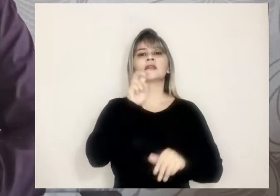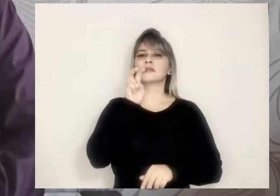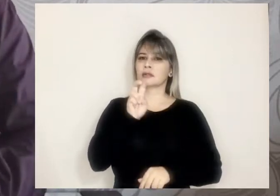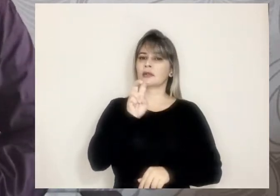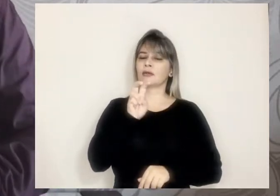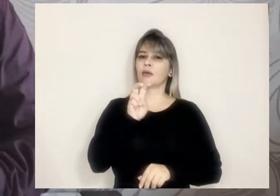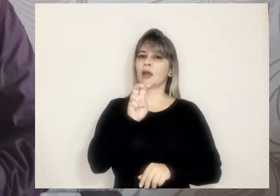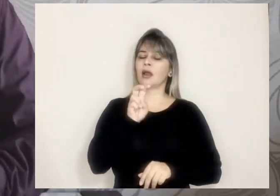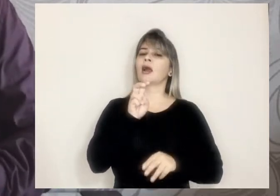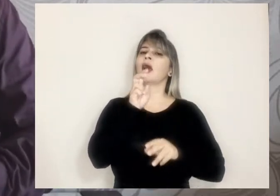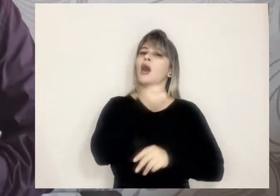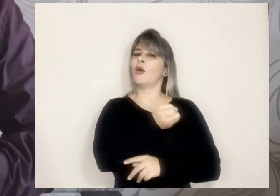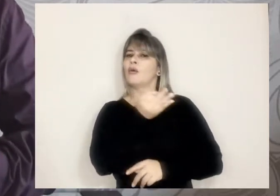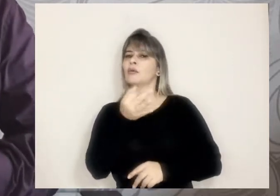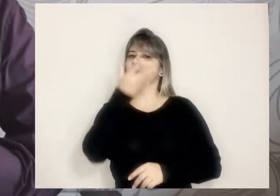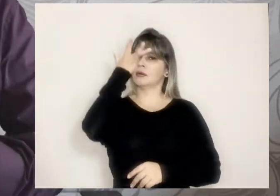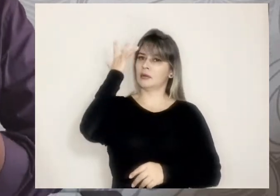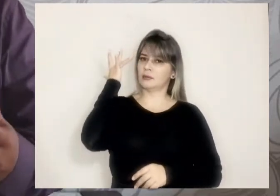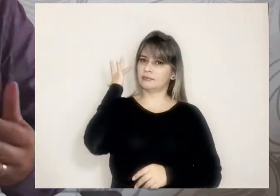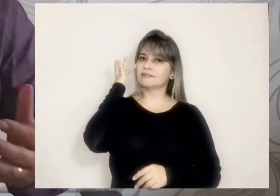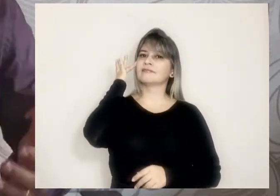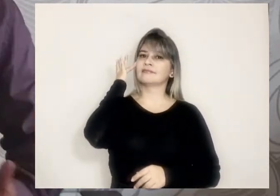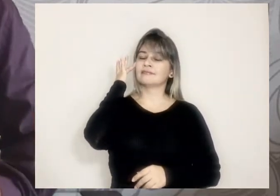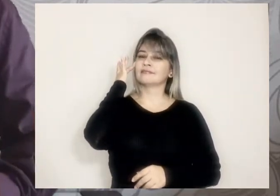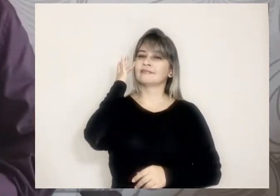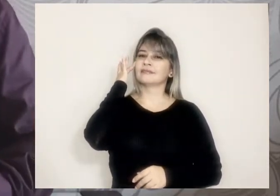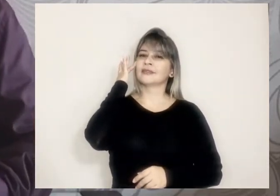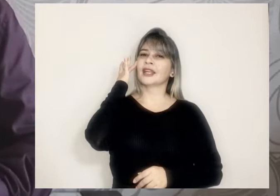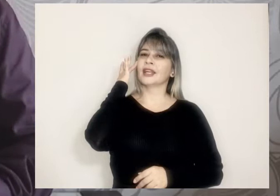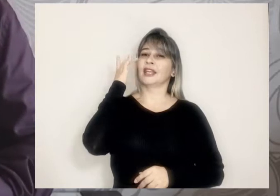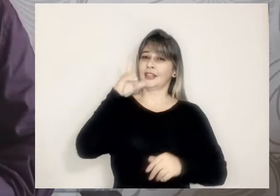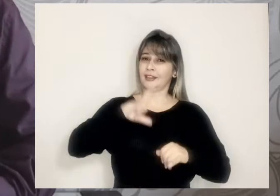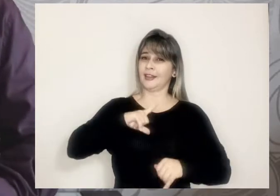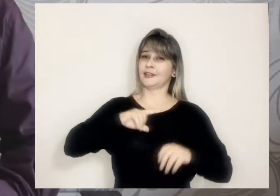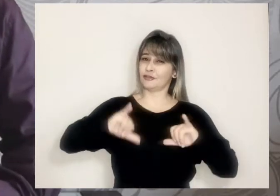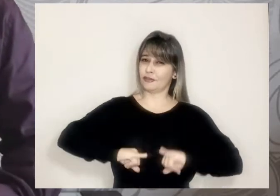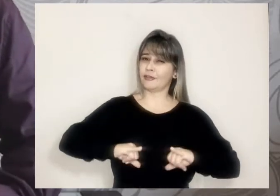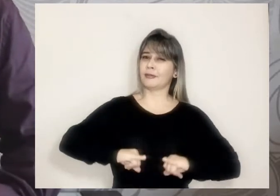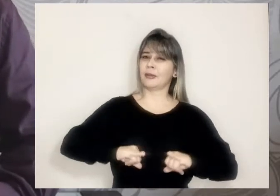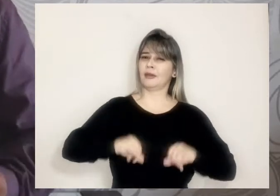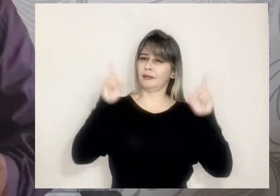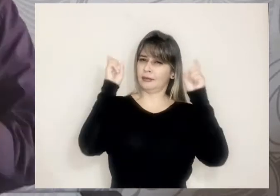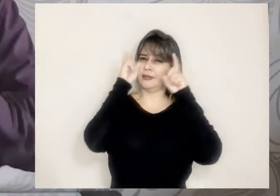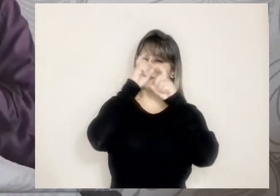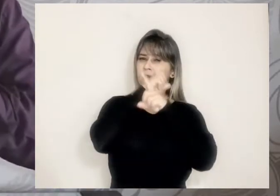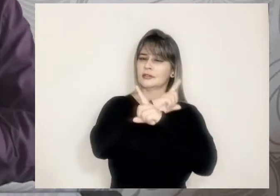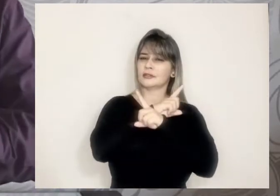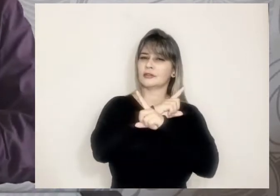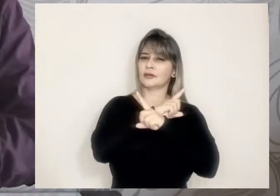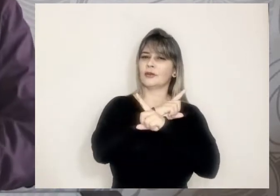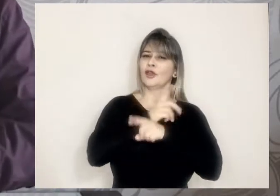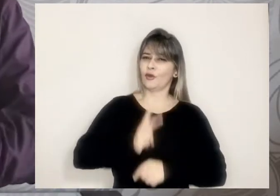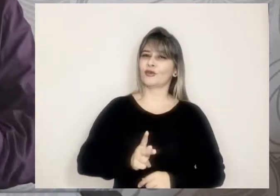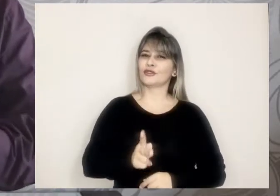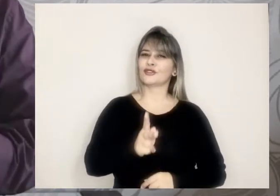versículo 5, que diz que aqueles que semeiam em lágrimas, com alegria colherão. E eu acho interessante